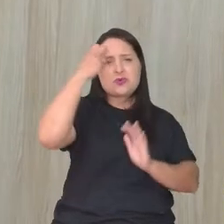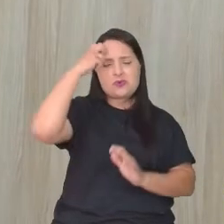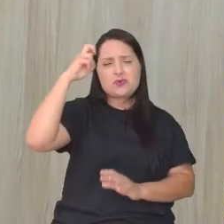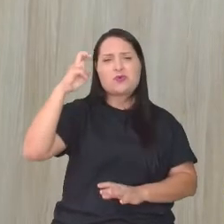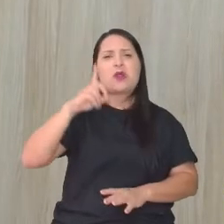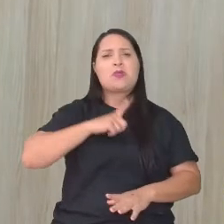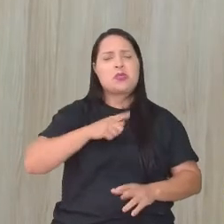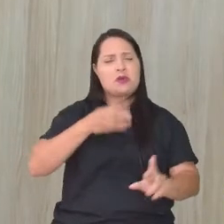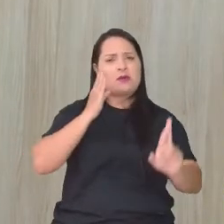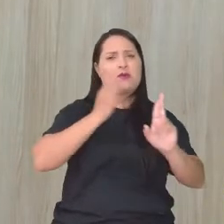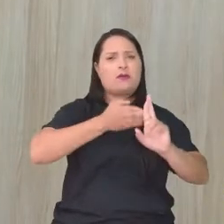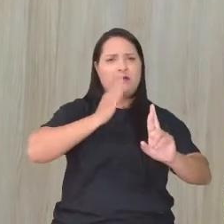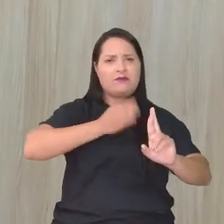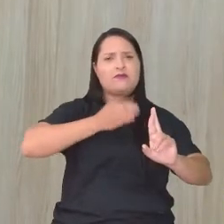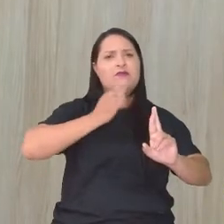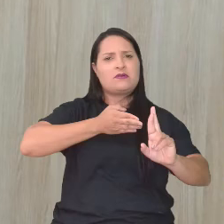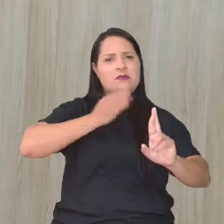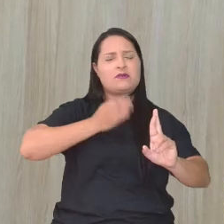referência, né?